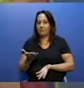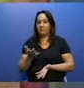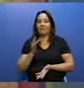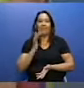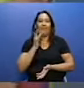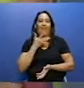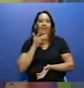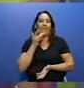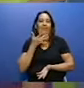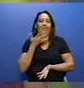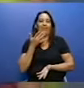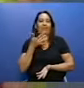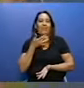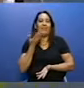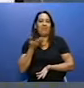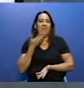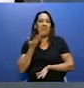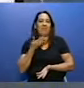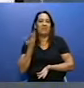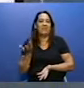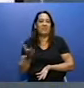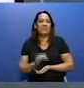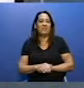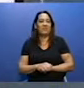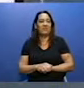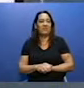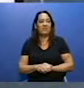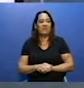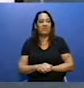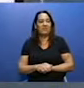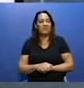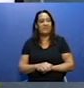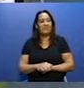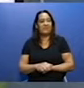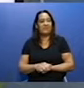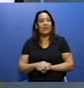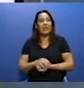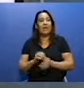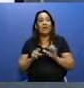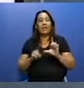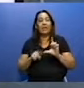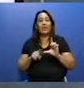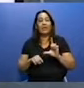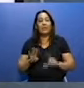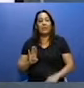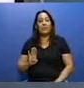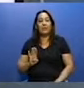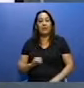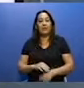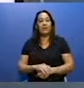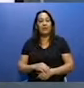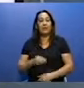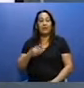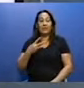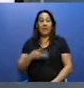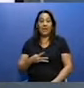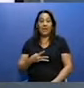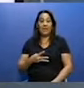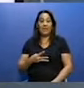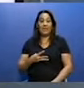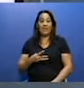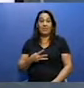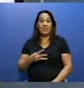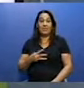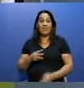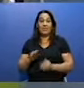com açúcar, né? Vamos lá, letra B. Agora já não é tão fácil. Do 3 foi para o 6.